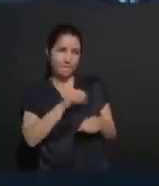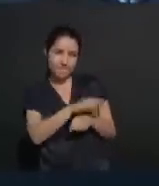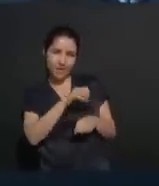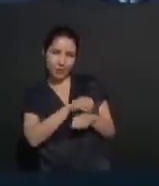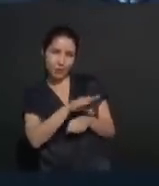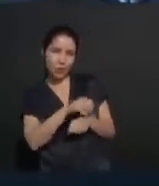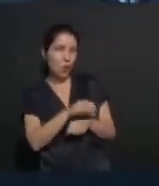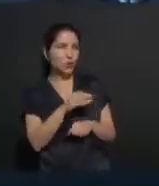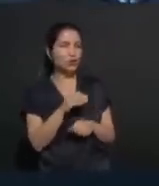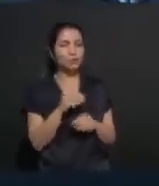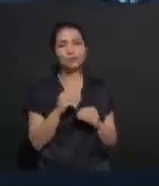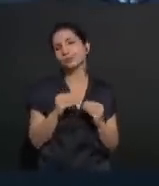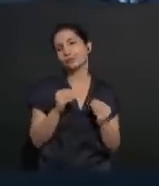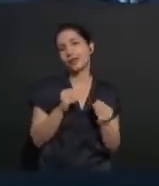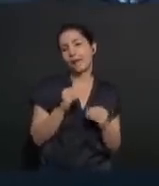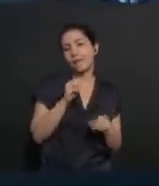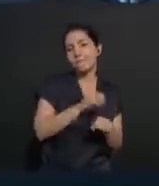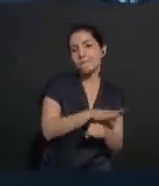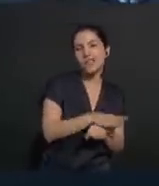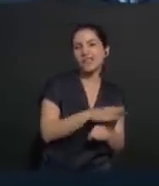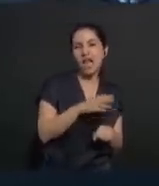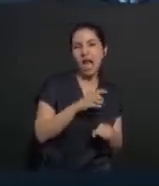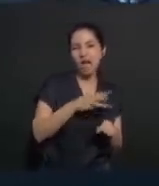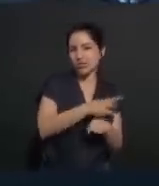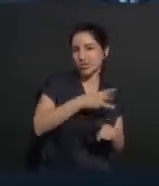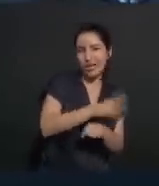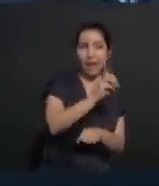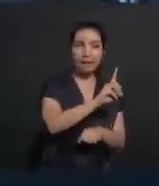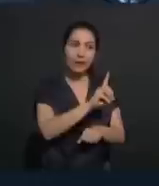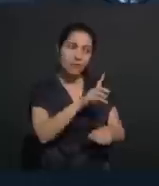não. Ela agarrou José.